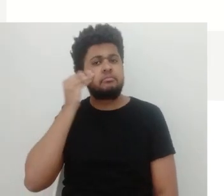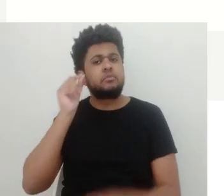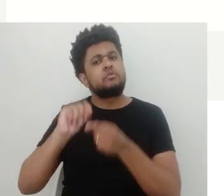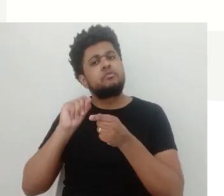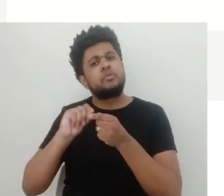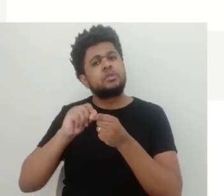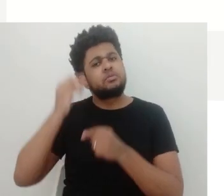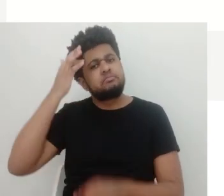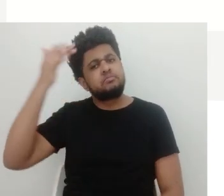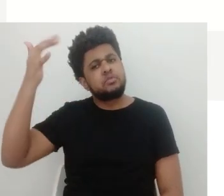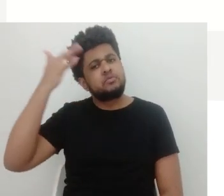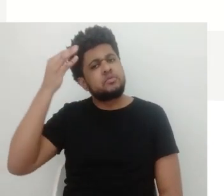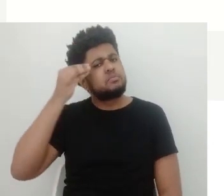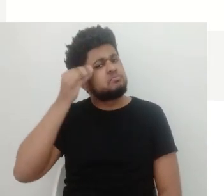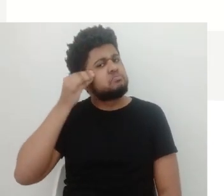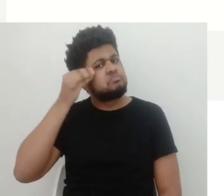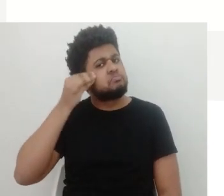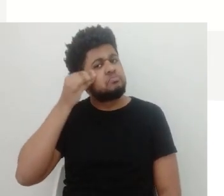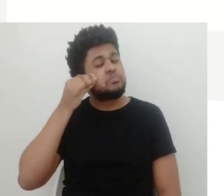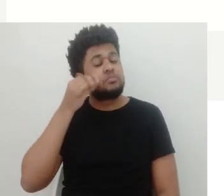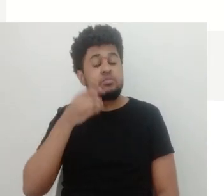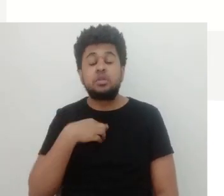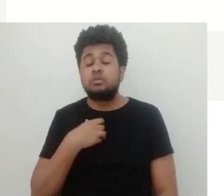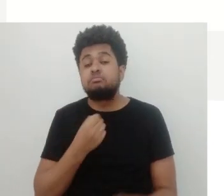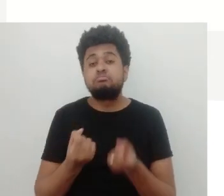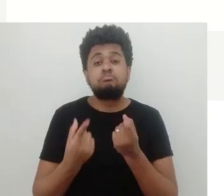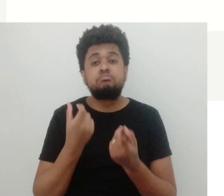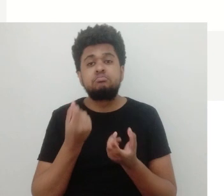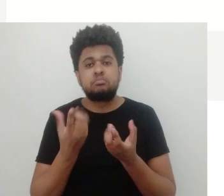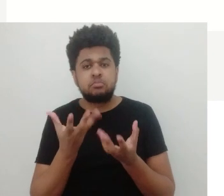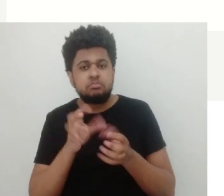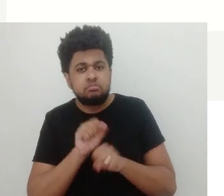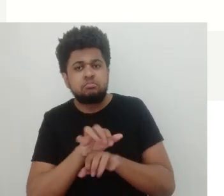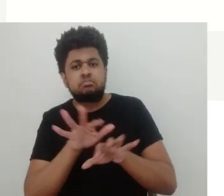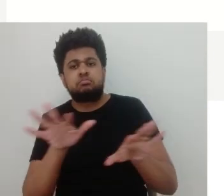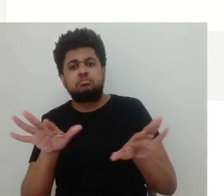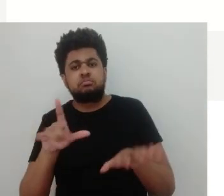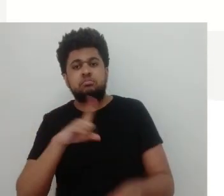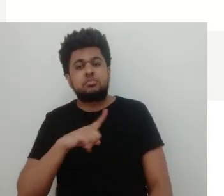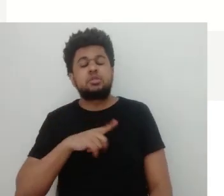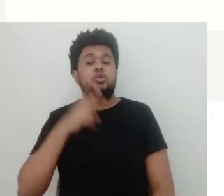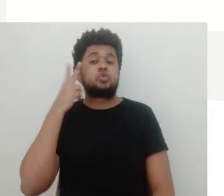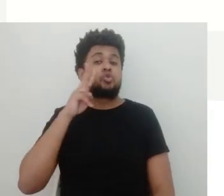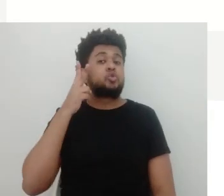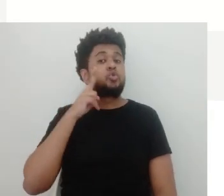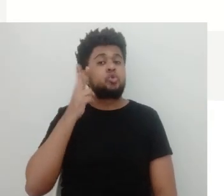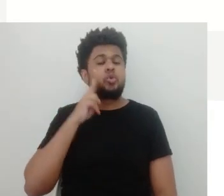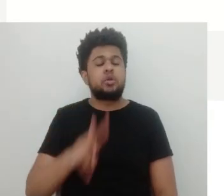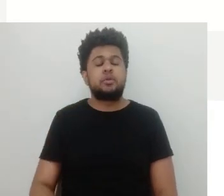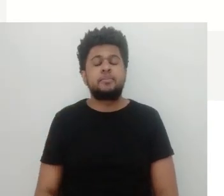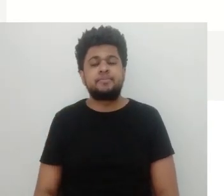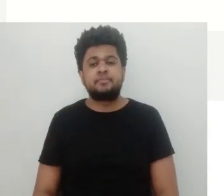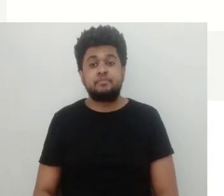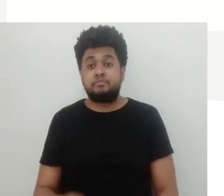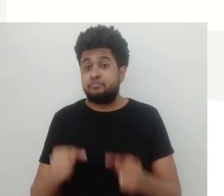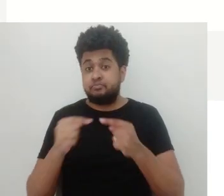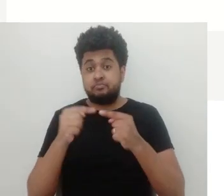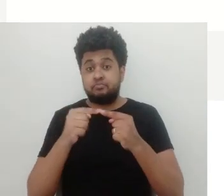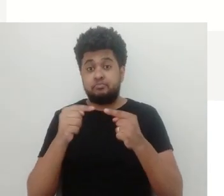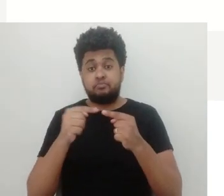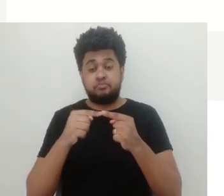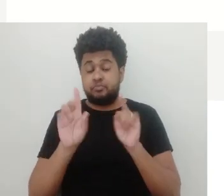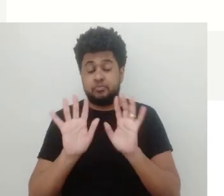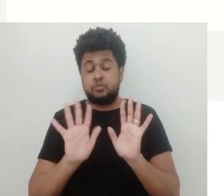mas aquilo que Mireia chamou de genealogias, eu vou chamar de galeria mais para frente, no final, e muitos